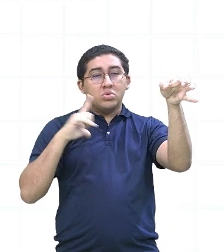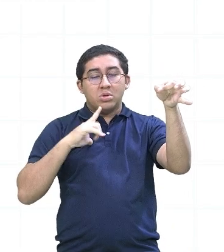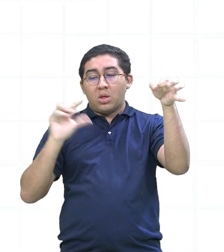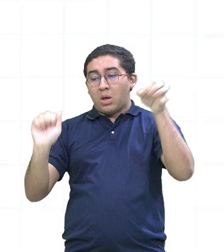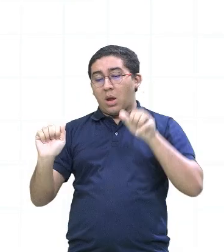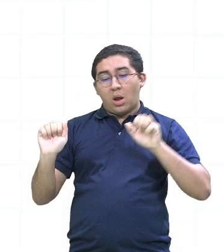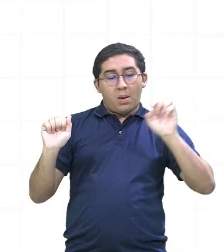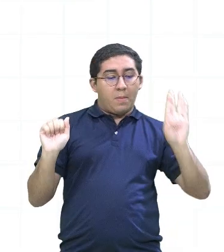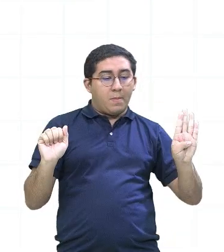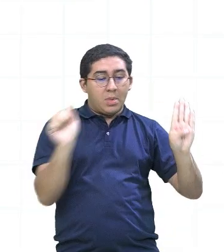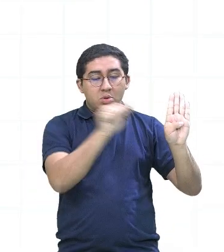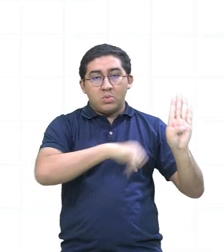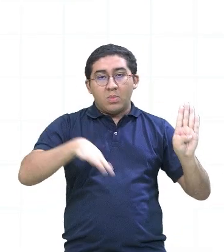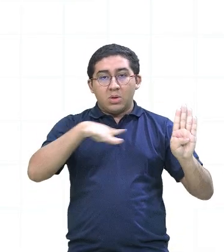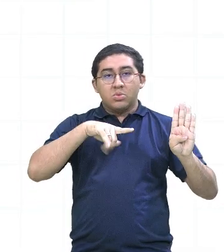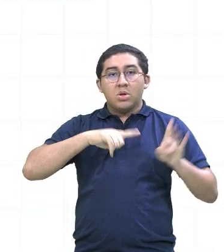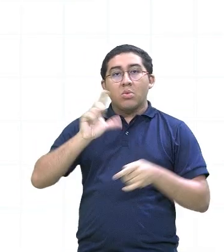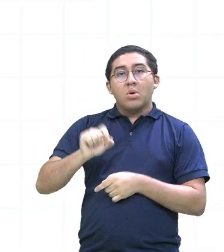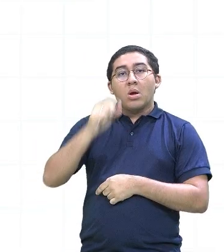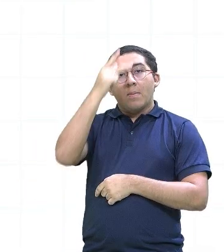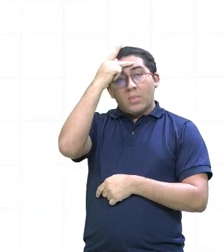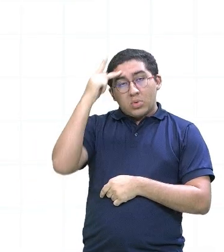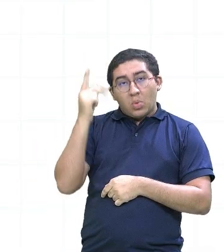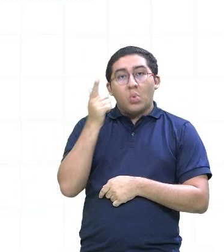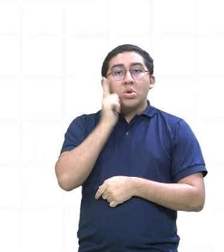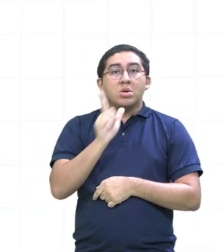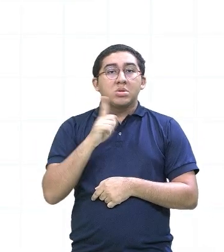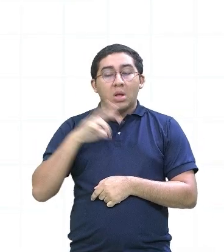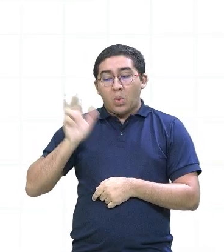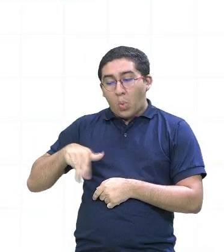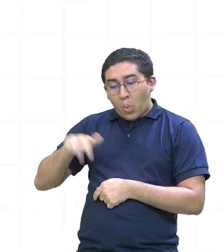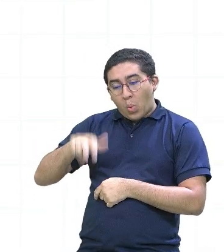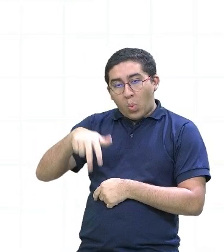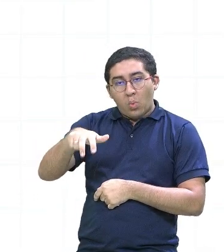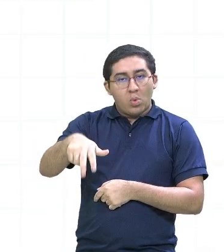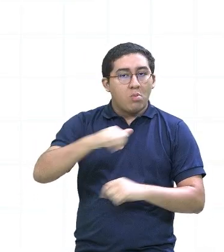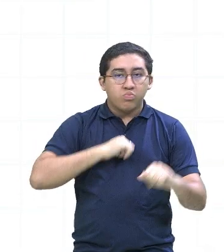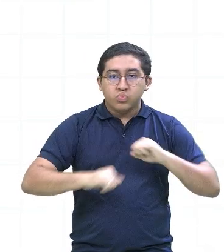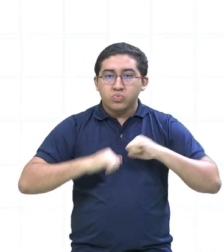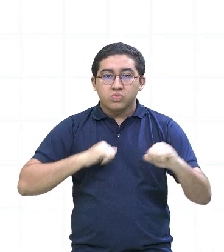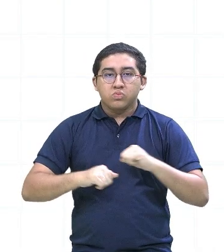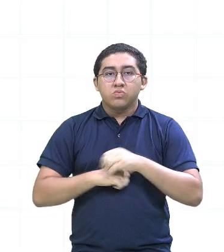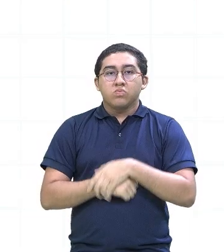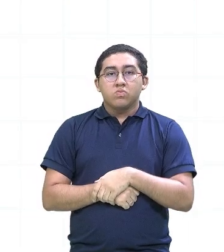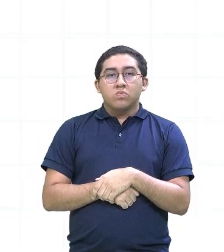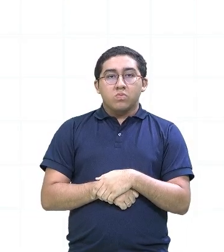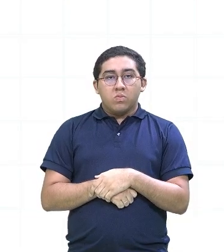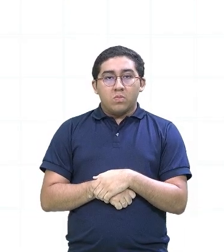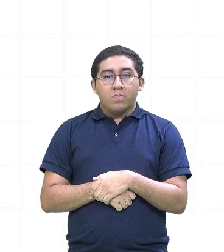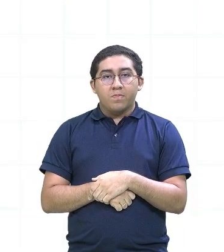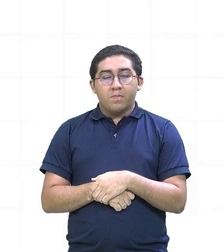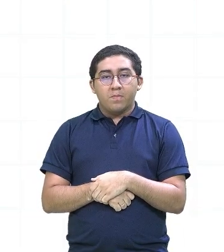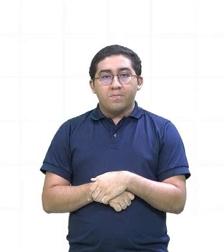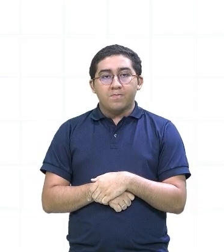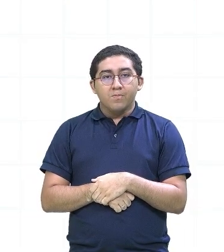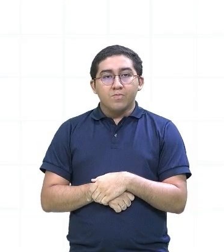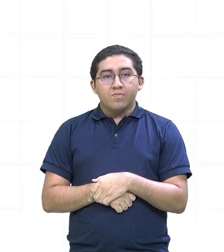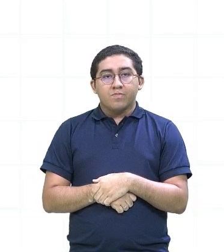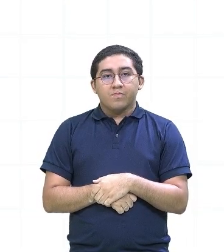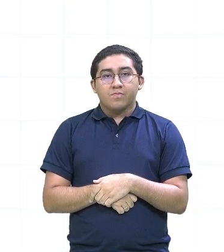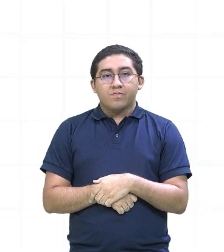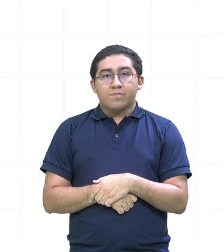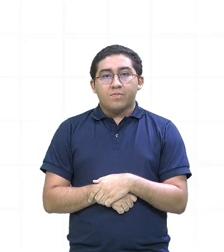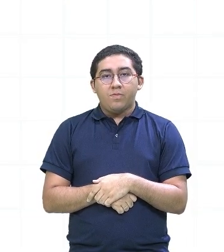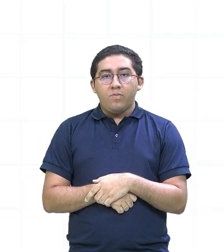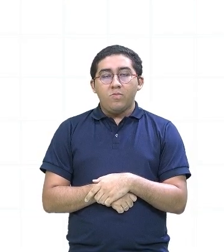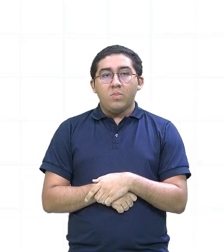no corredor e assim contabilizar corridas, conforme mencionado acima. Então, o objetivo, né, além